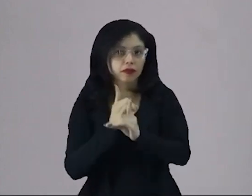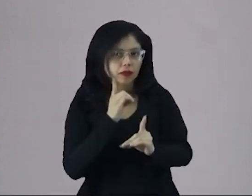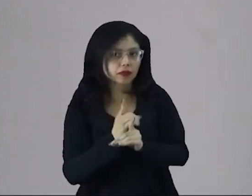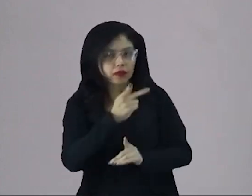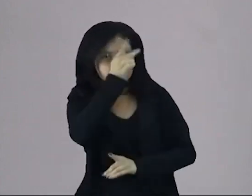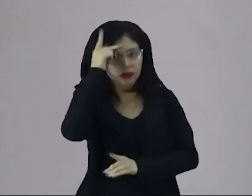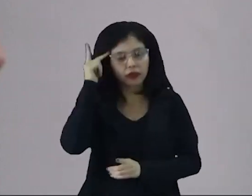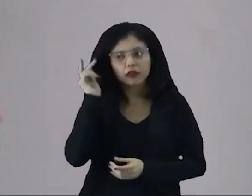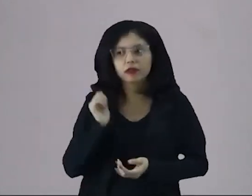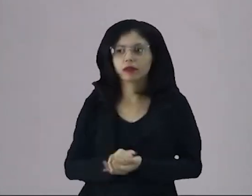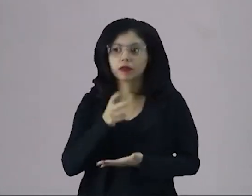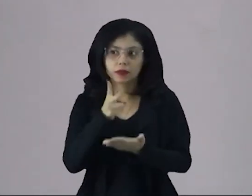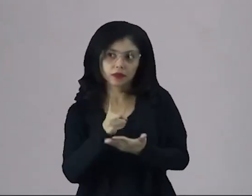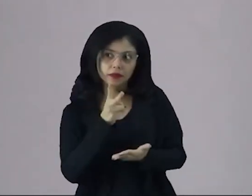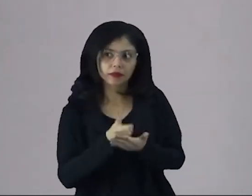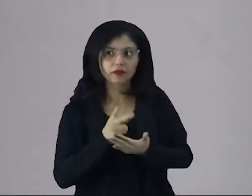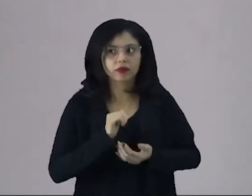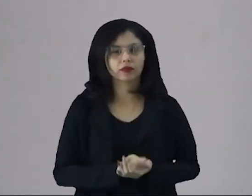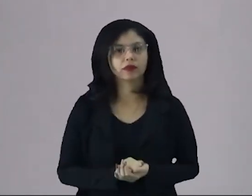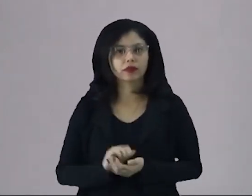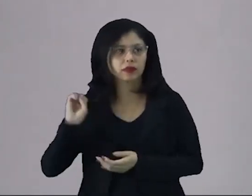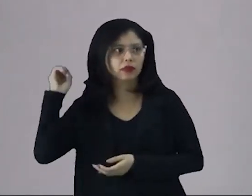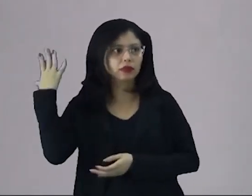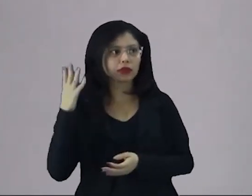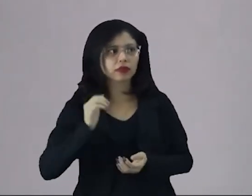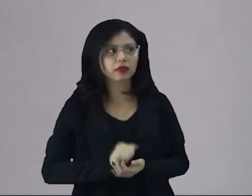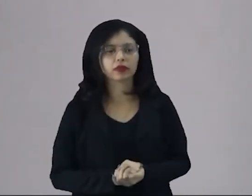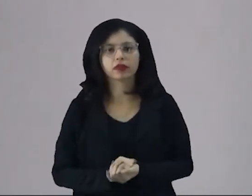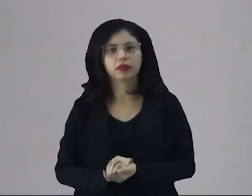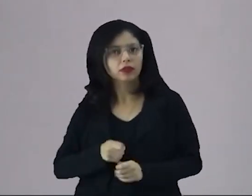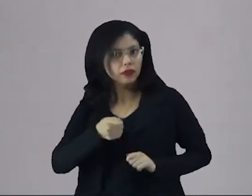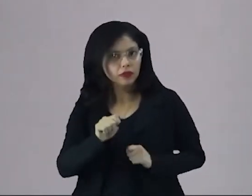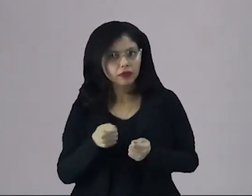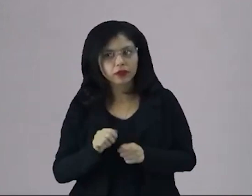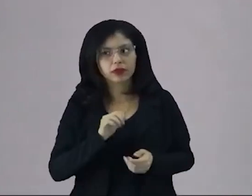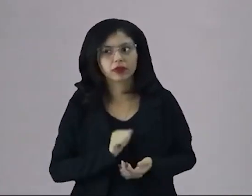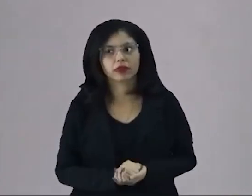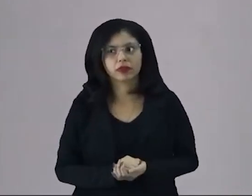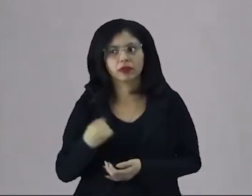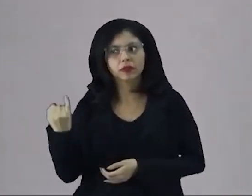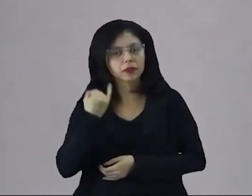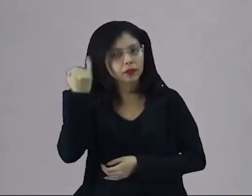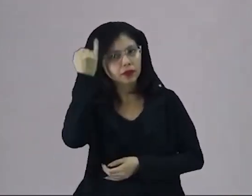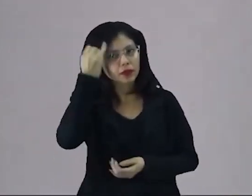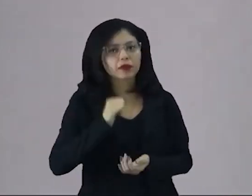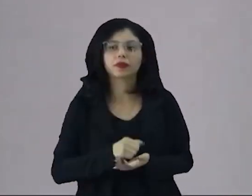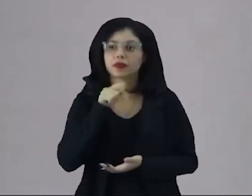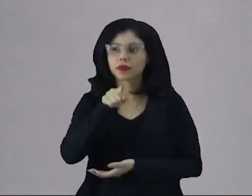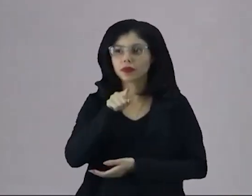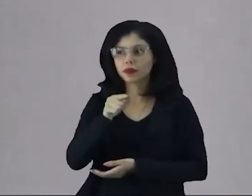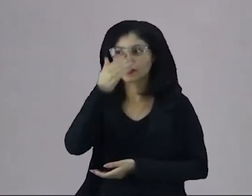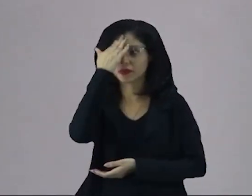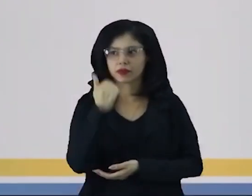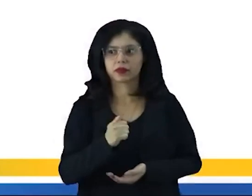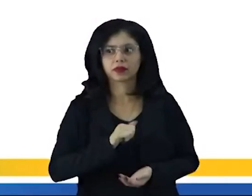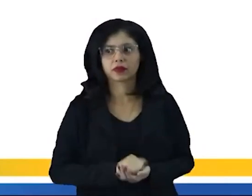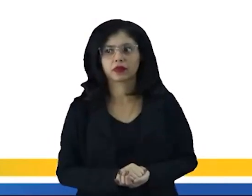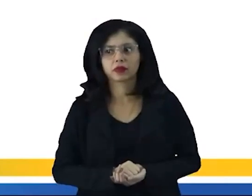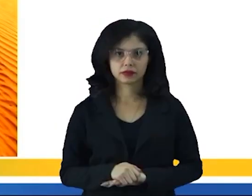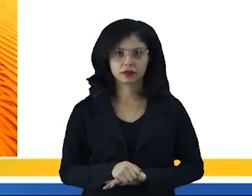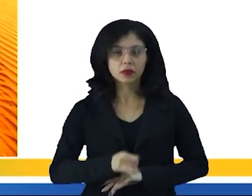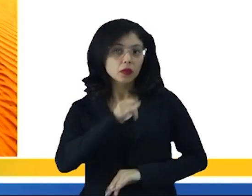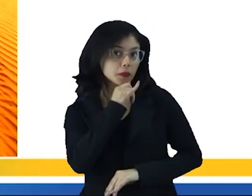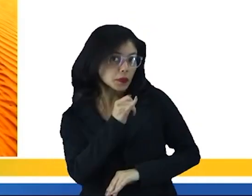essa pessoa. Da mesma forma acontece com os domínios. Então isso é importante você saber. Então olha